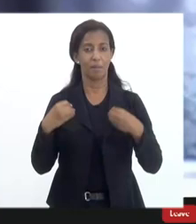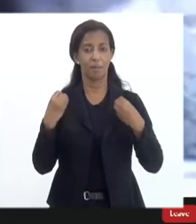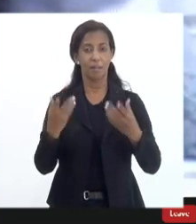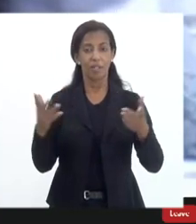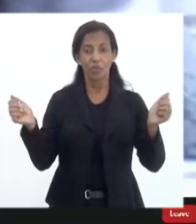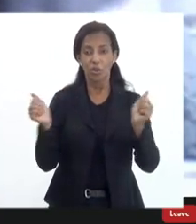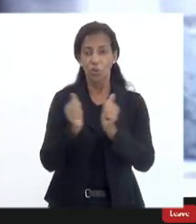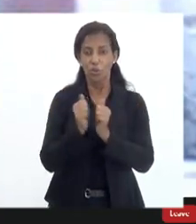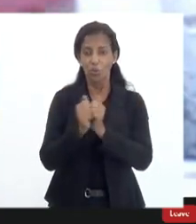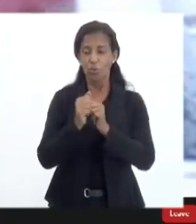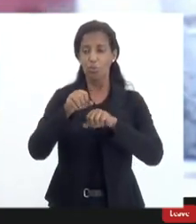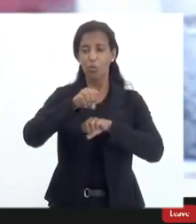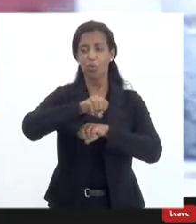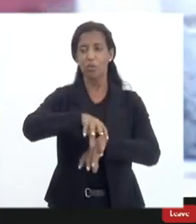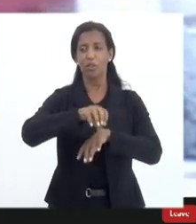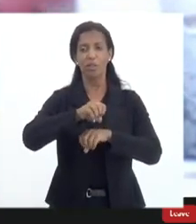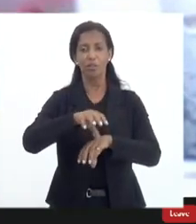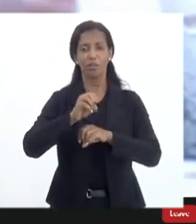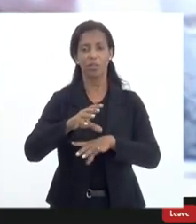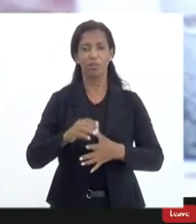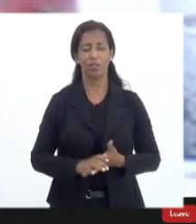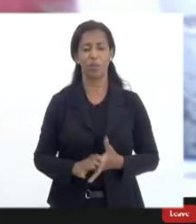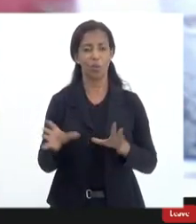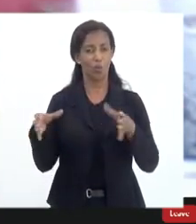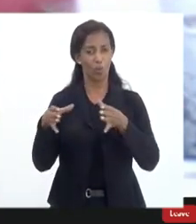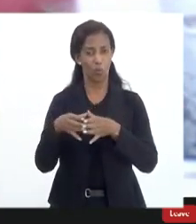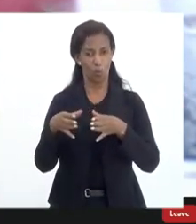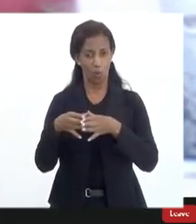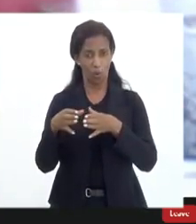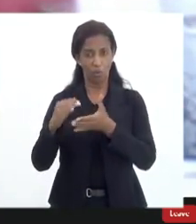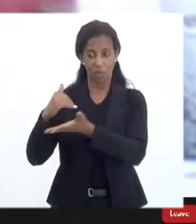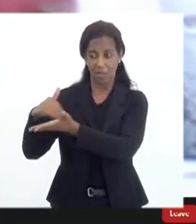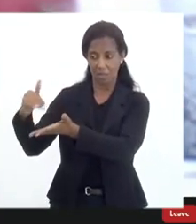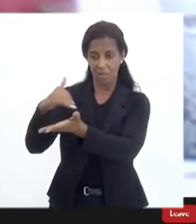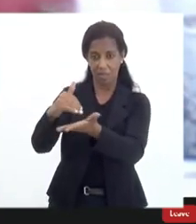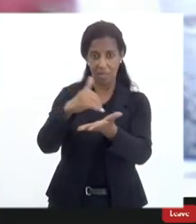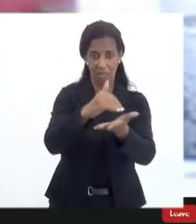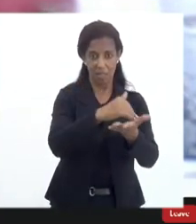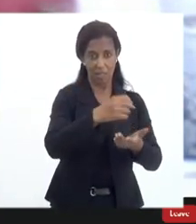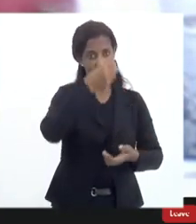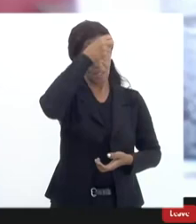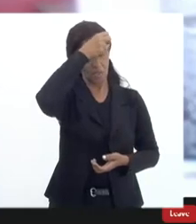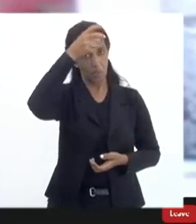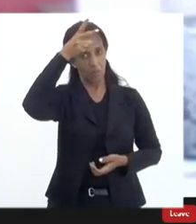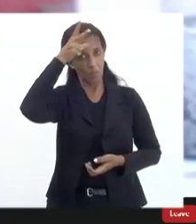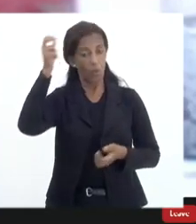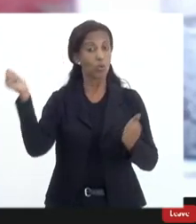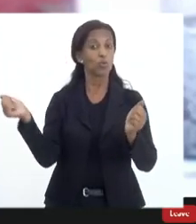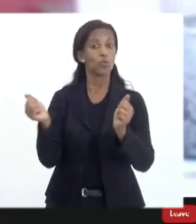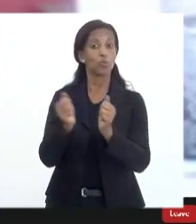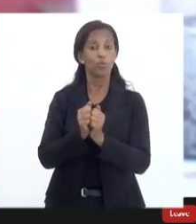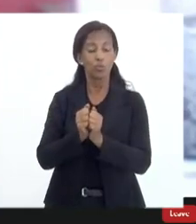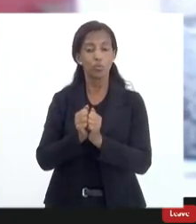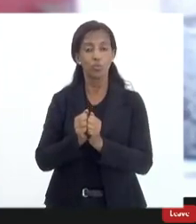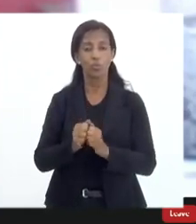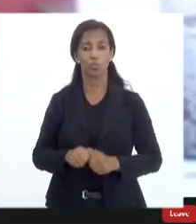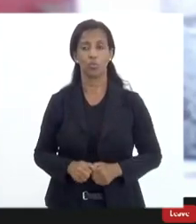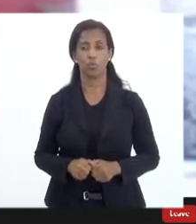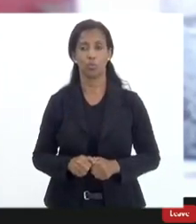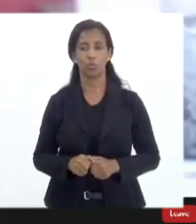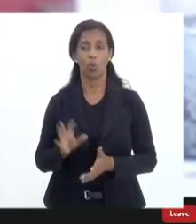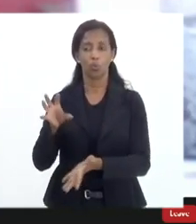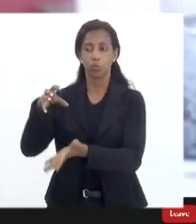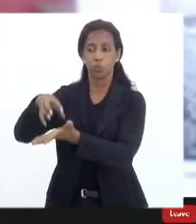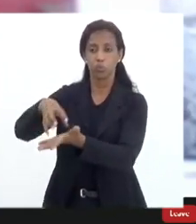com educadores, com os órgãos das secretarias municipais, os órgãos